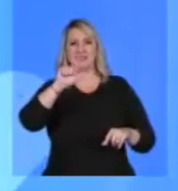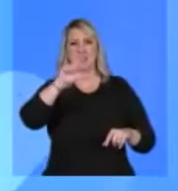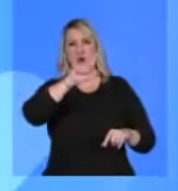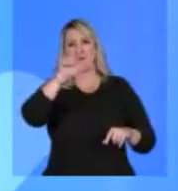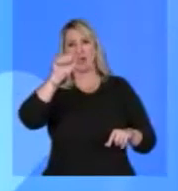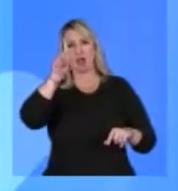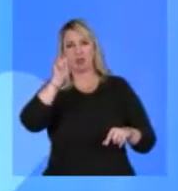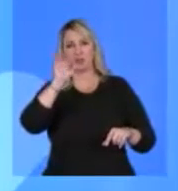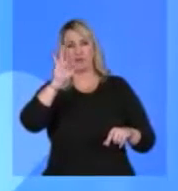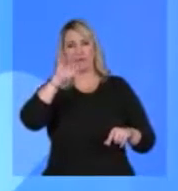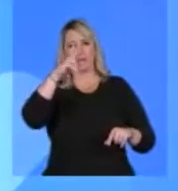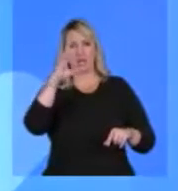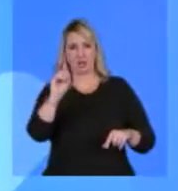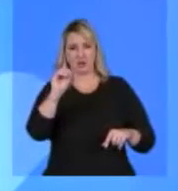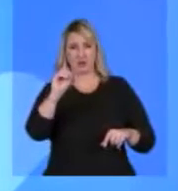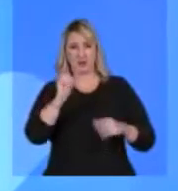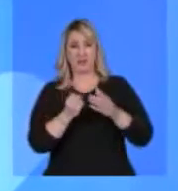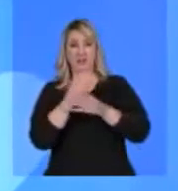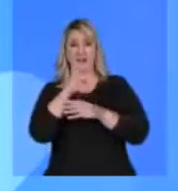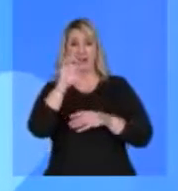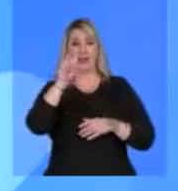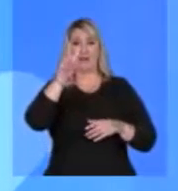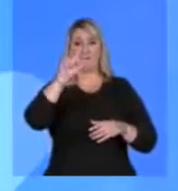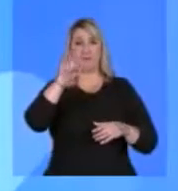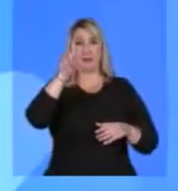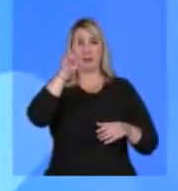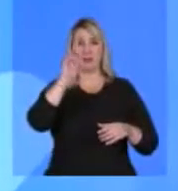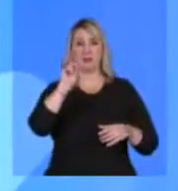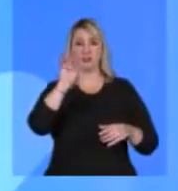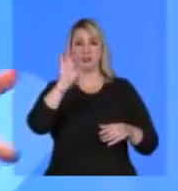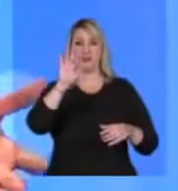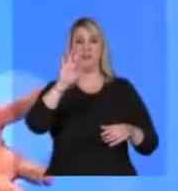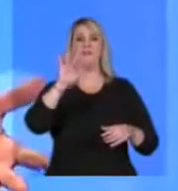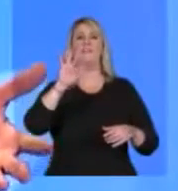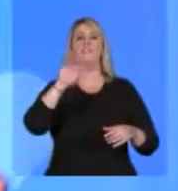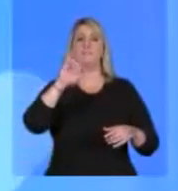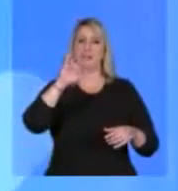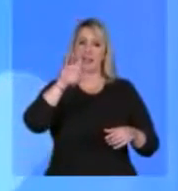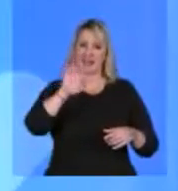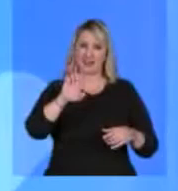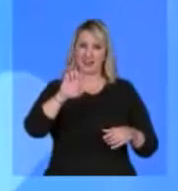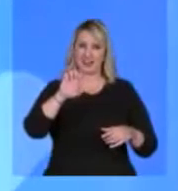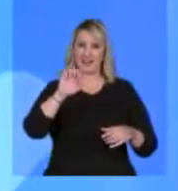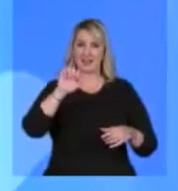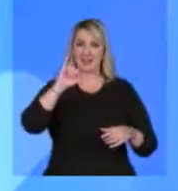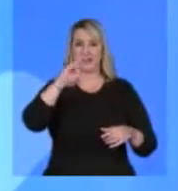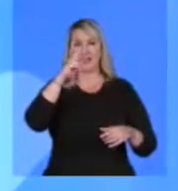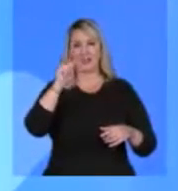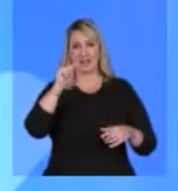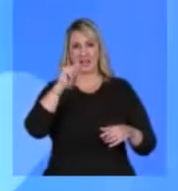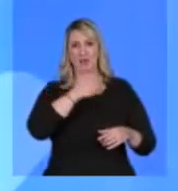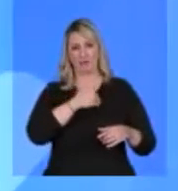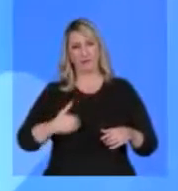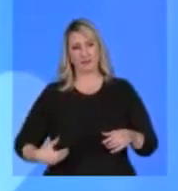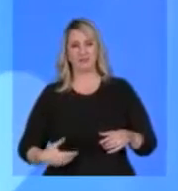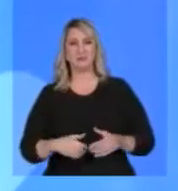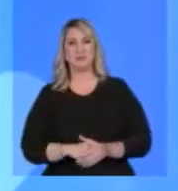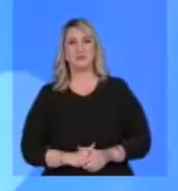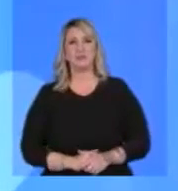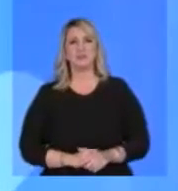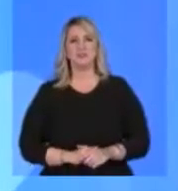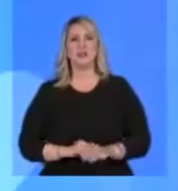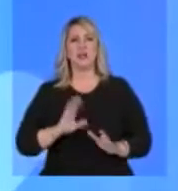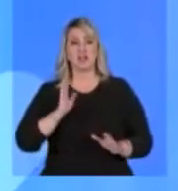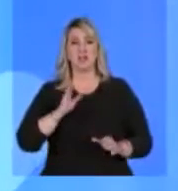e fizemos já criamos o evandro freire o evandro freire na ilha do governador que é uma promessa que existe um novo hospital pra dar pra ilha do governador